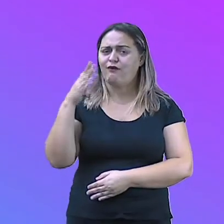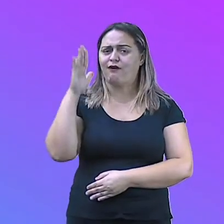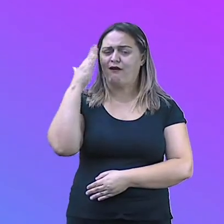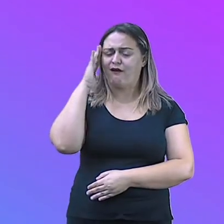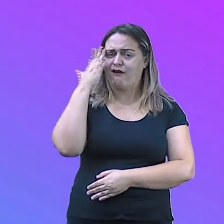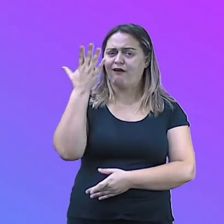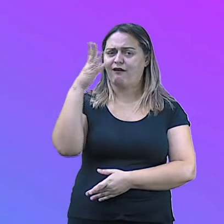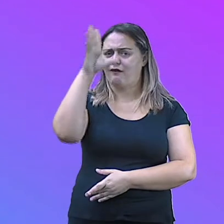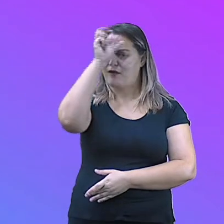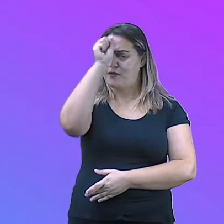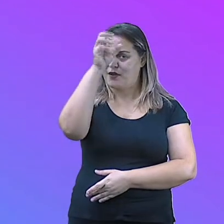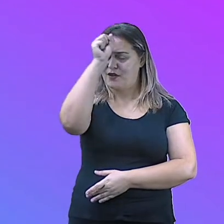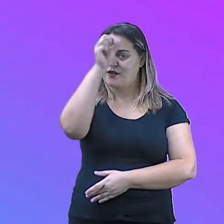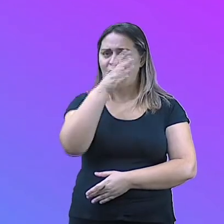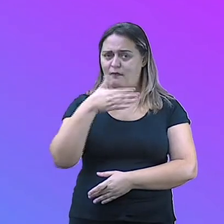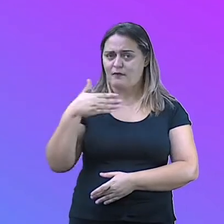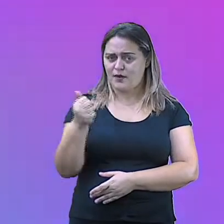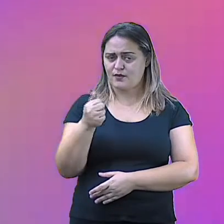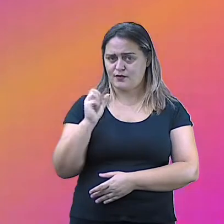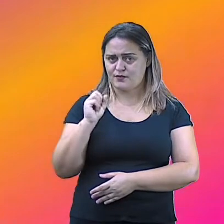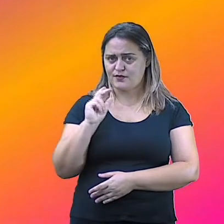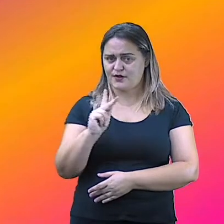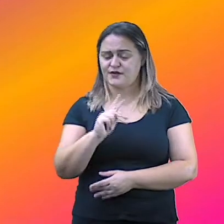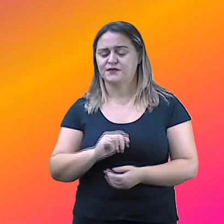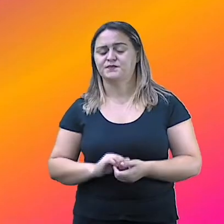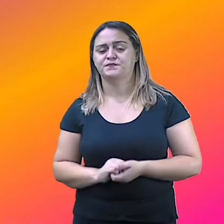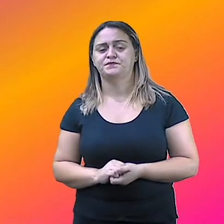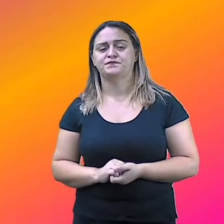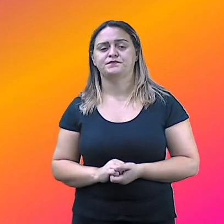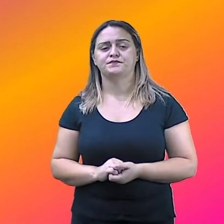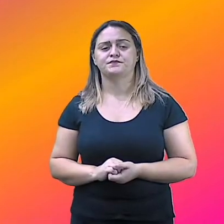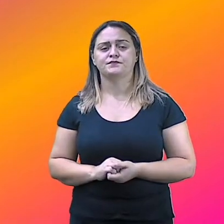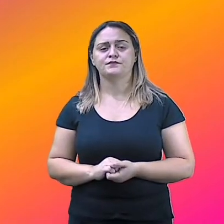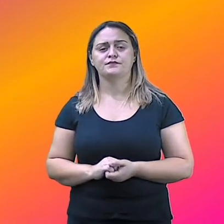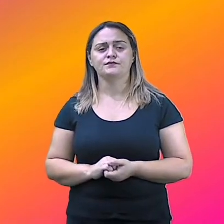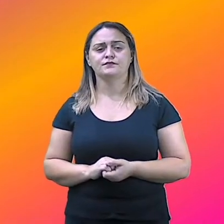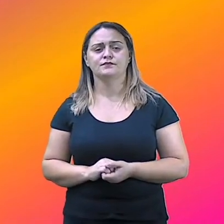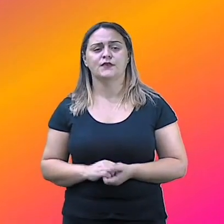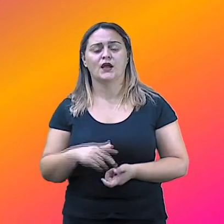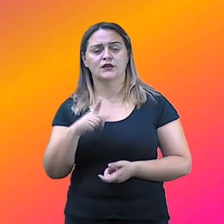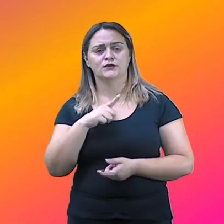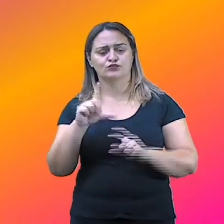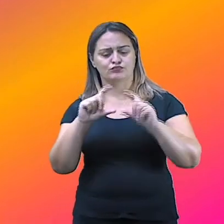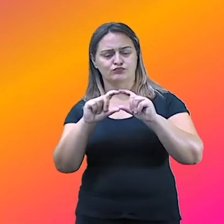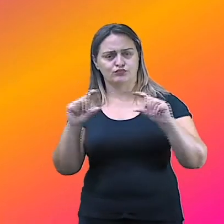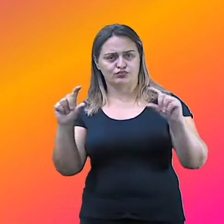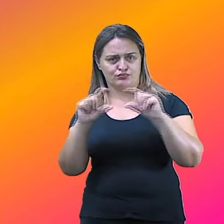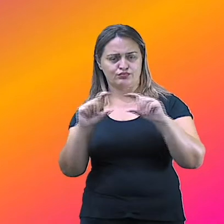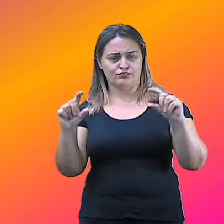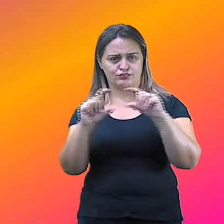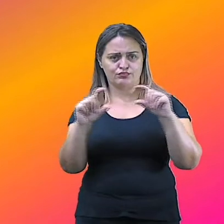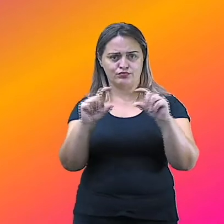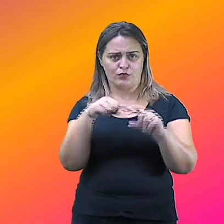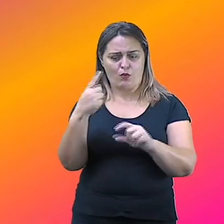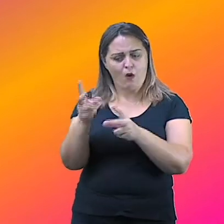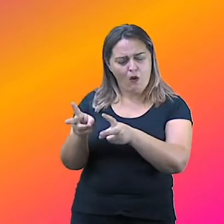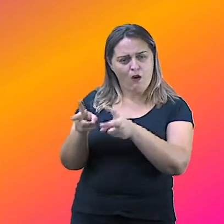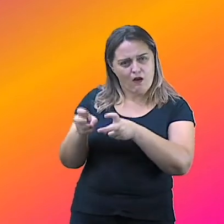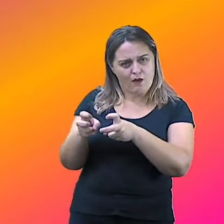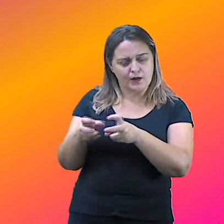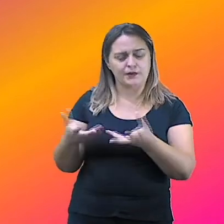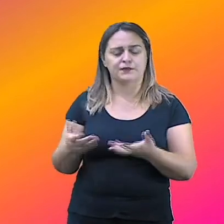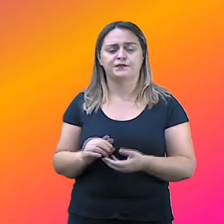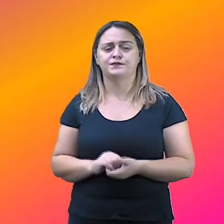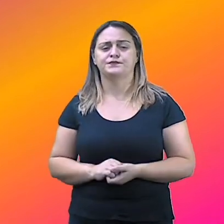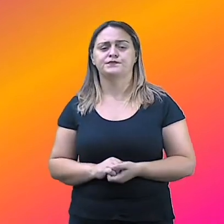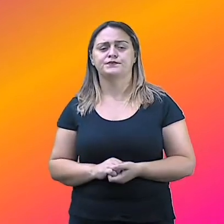as análises, tá? Com os exemplos. Então vamos lá, observem os trechos das orações a seguir.